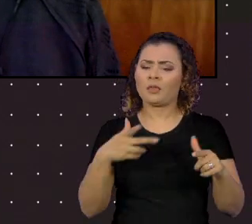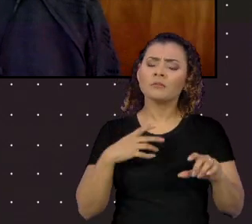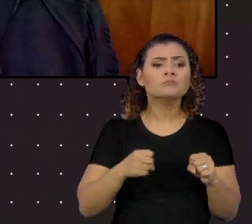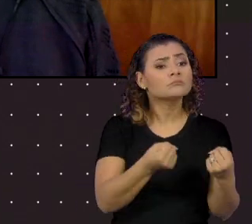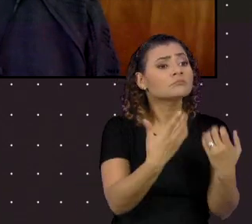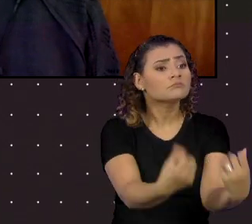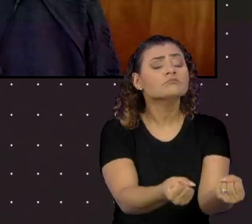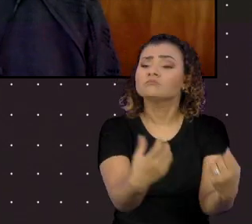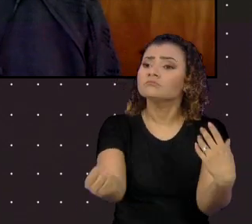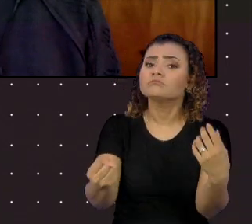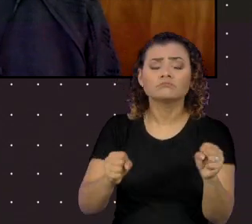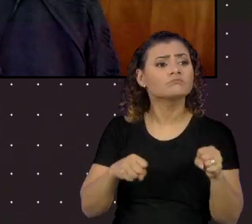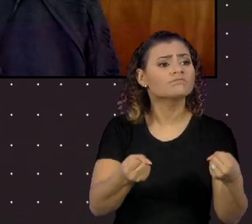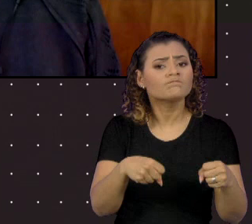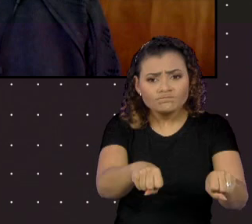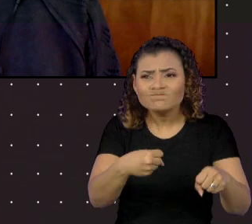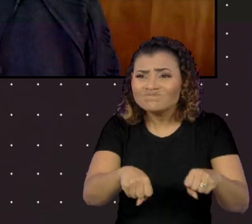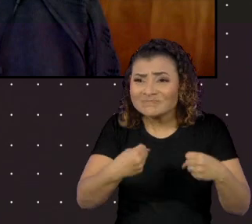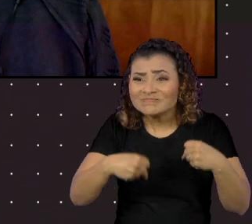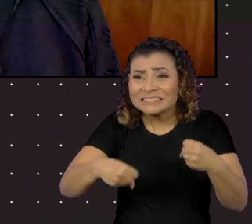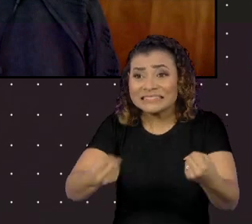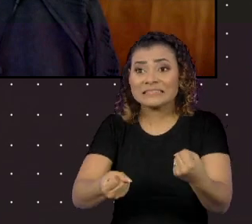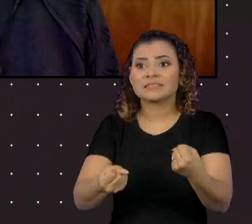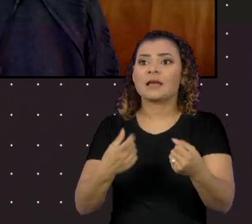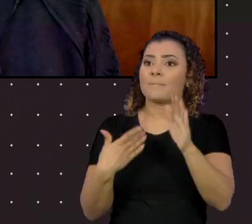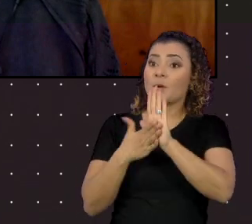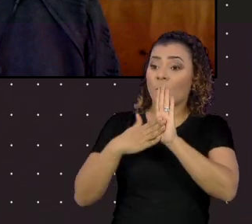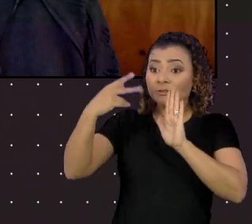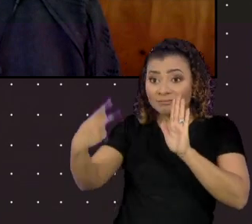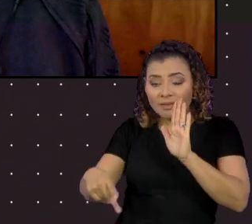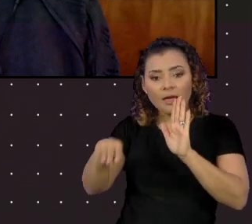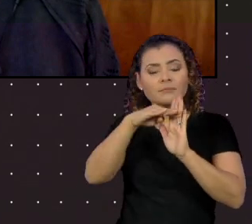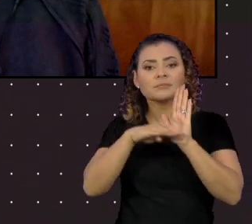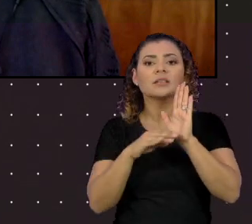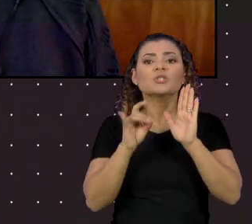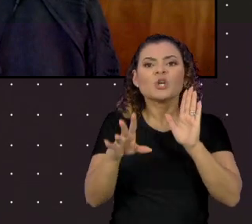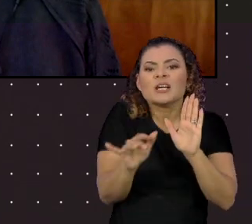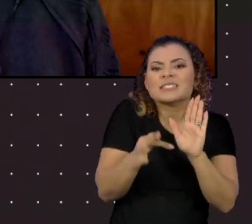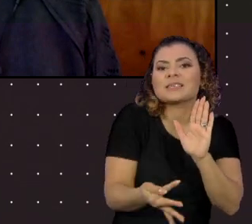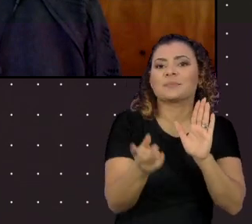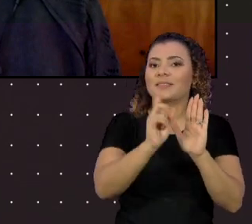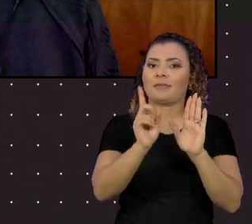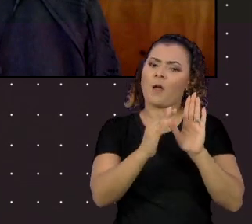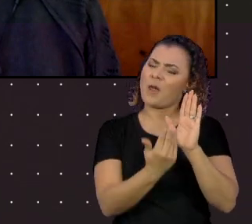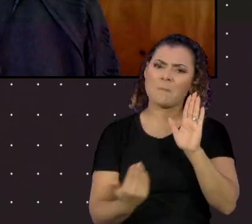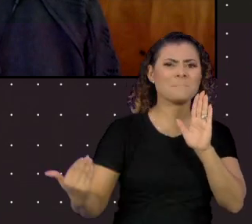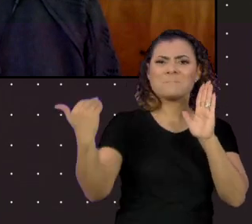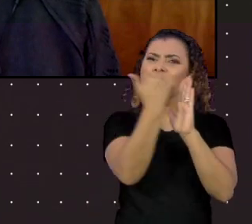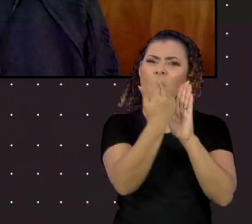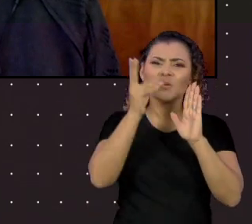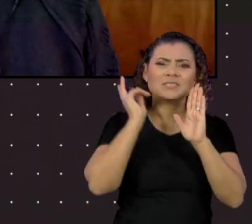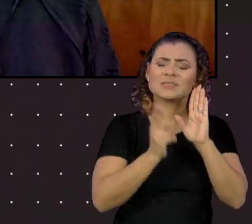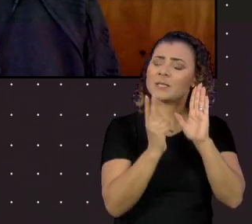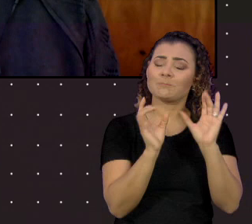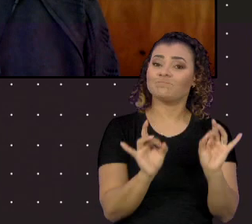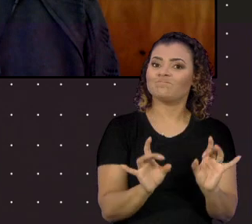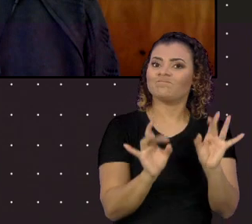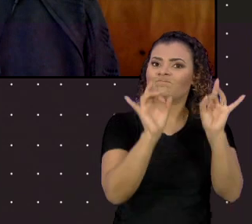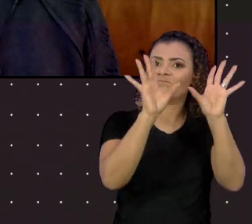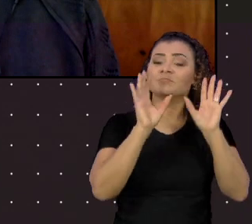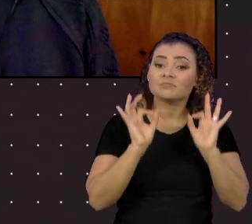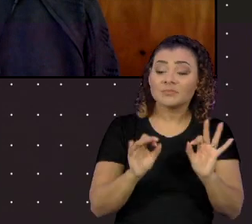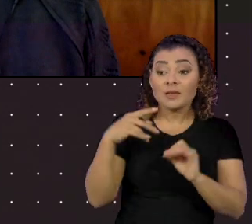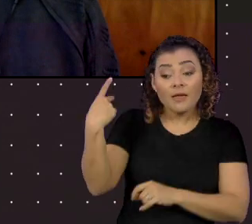faz da sua proposta muito mais do que aquilo que você imaginava. Ela não titubeia, ela entra